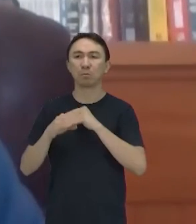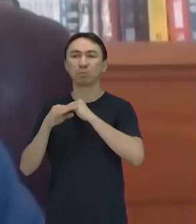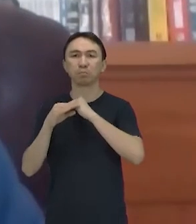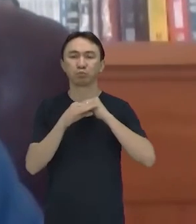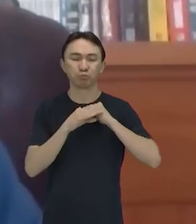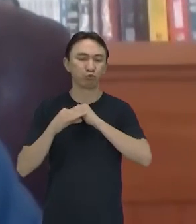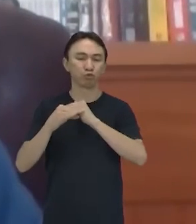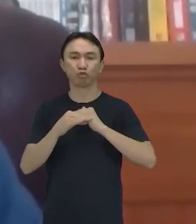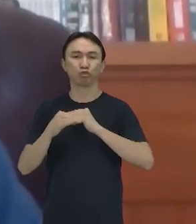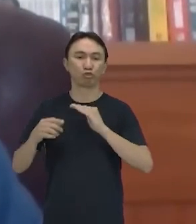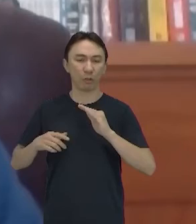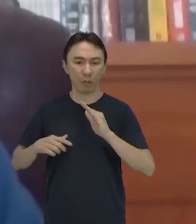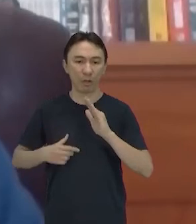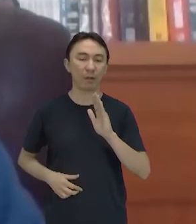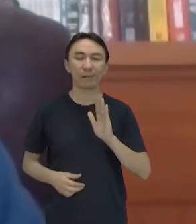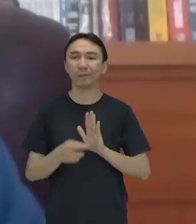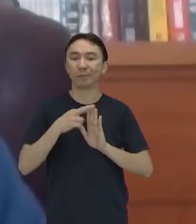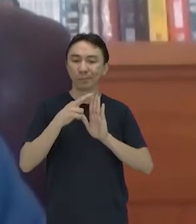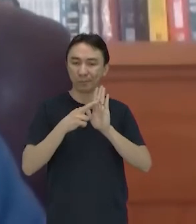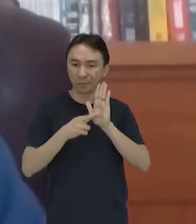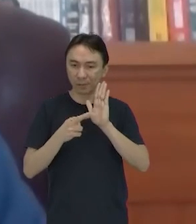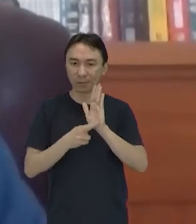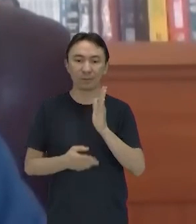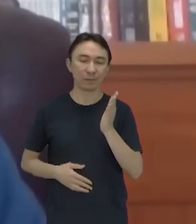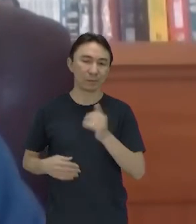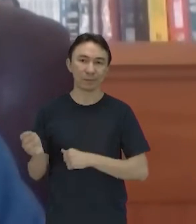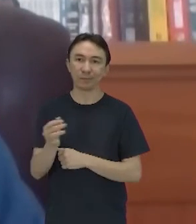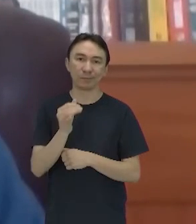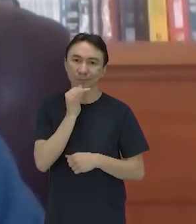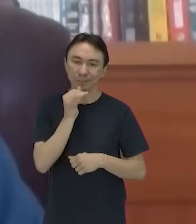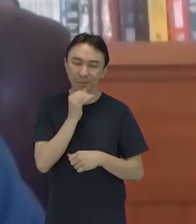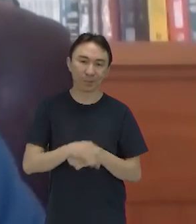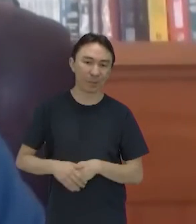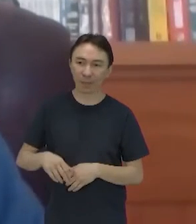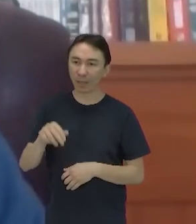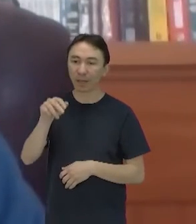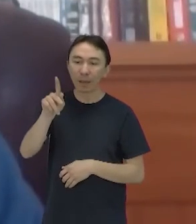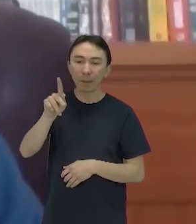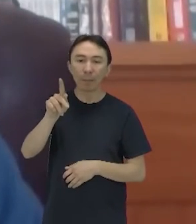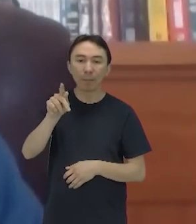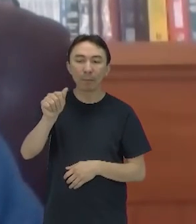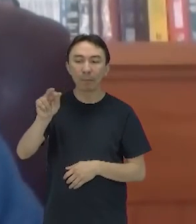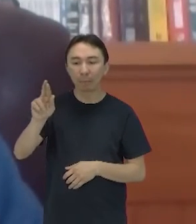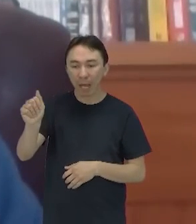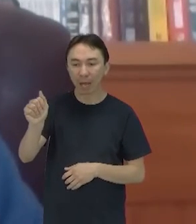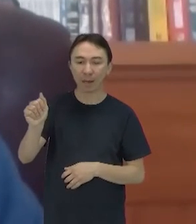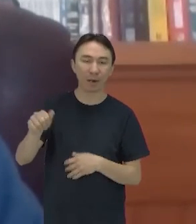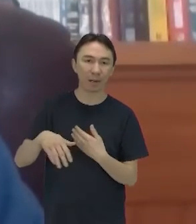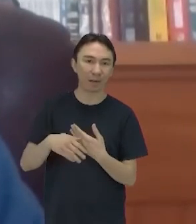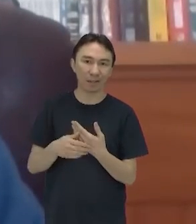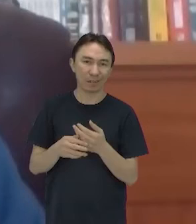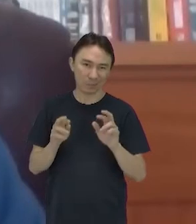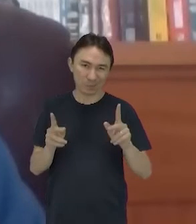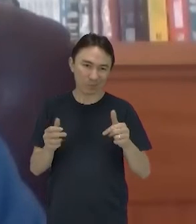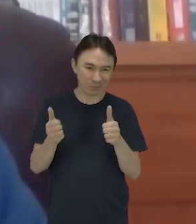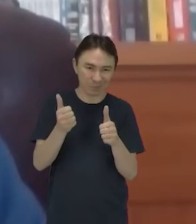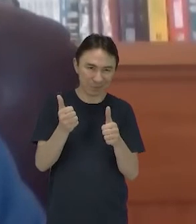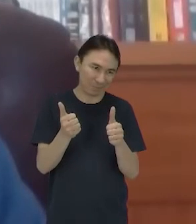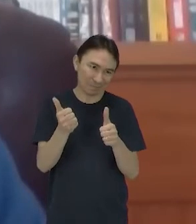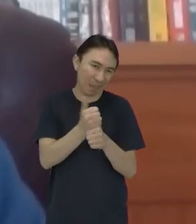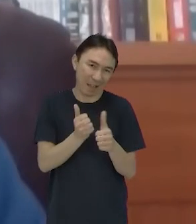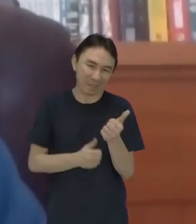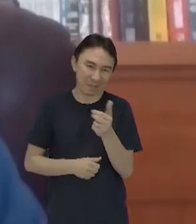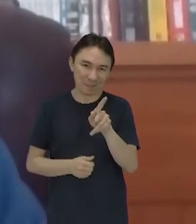falando para em vez de pra, e outros detalhes importantes na hora de se pronunciar,